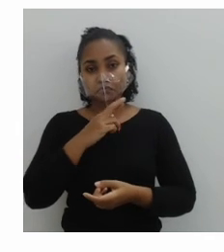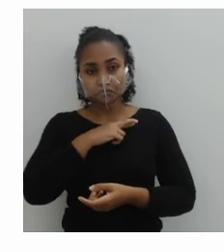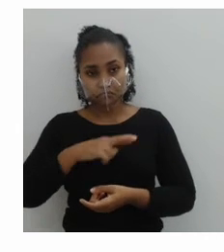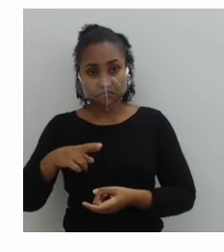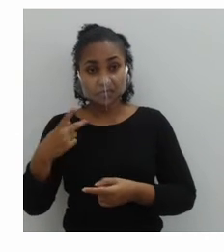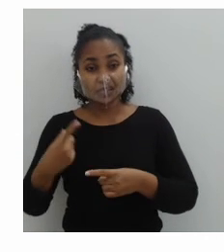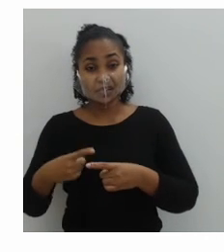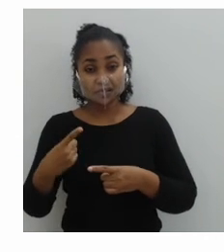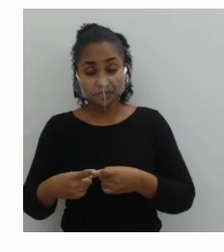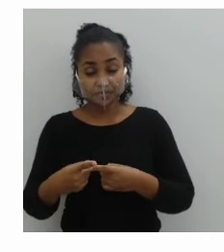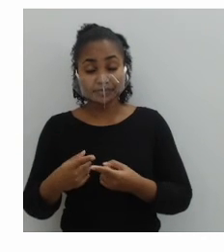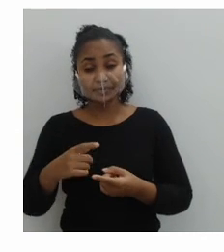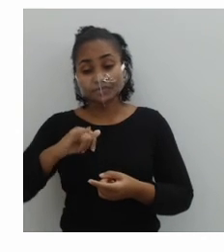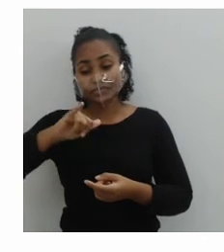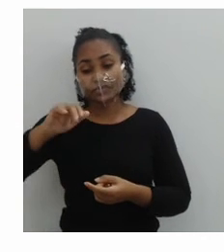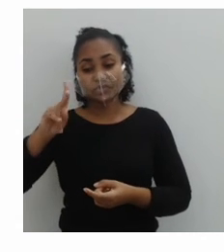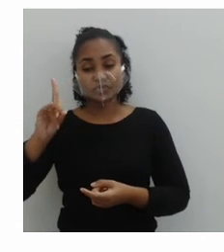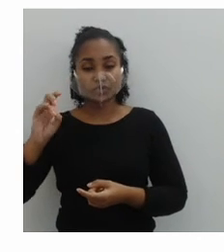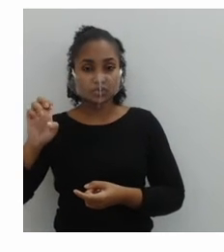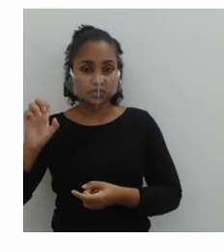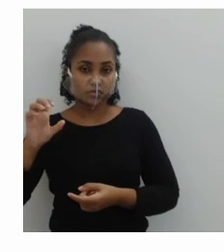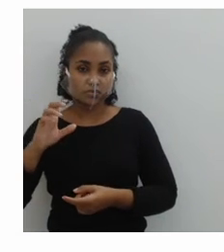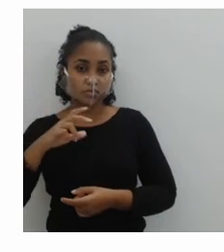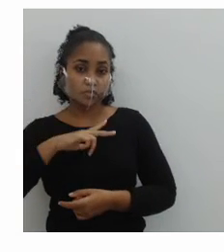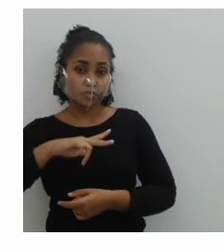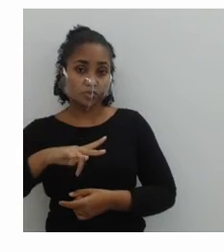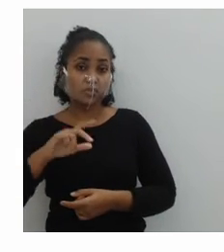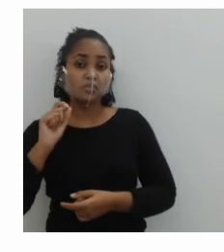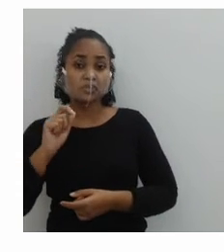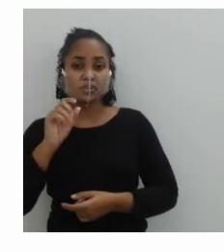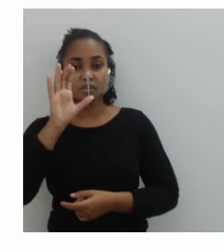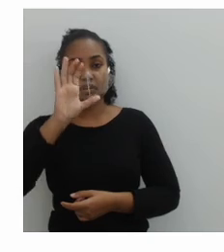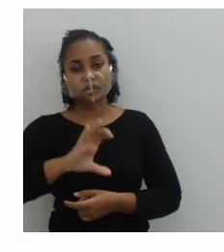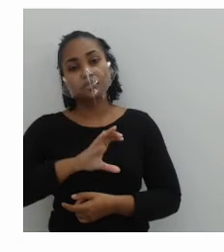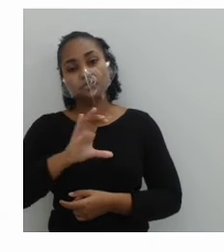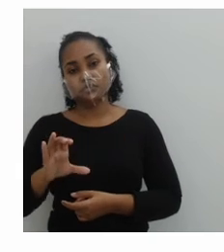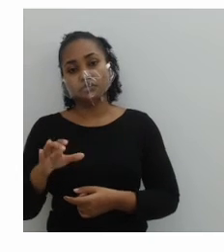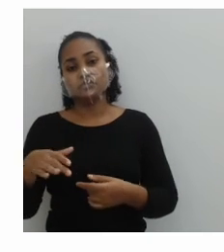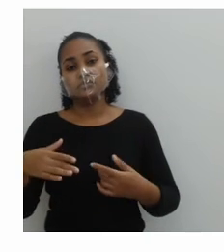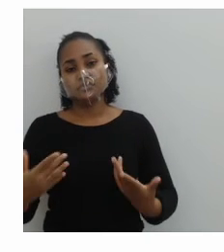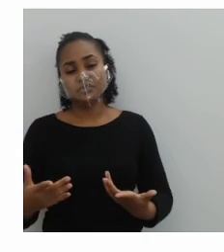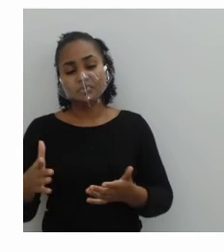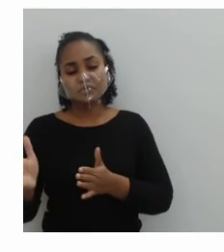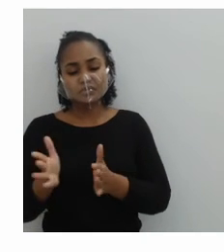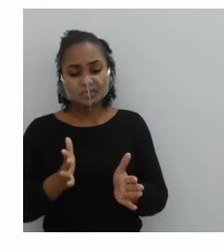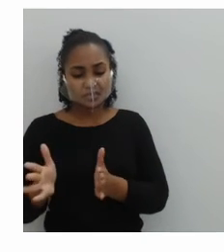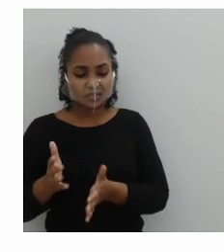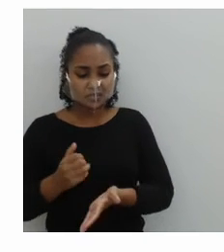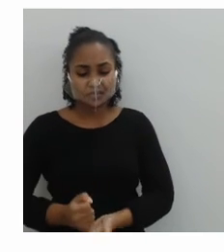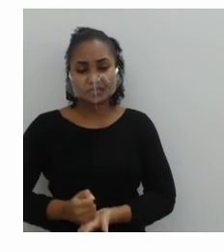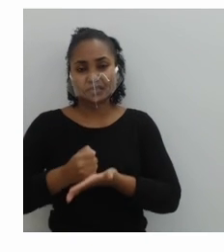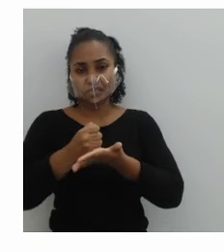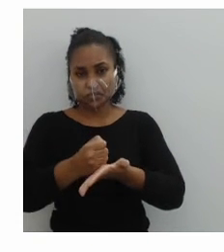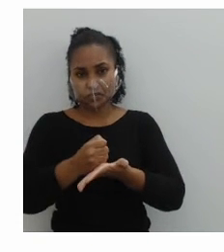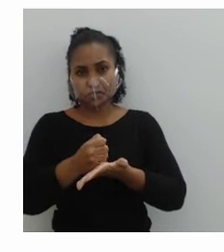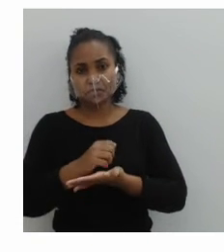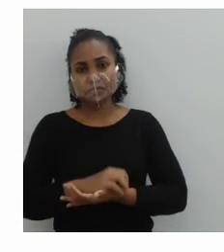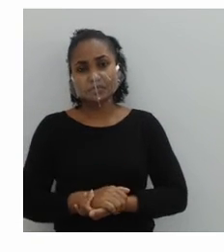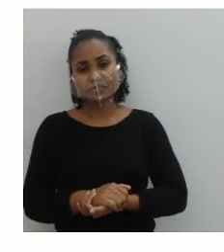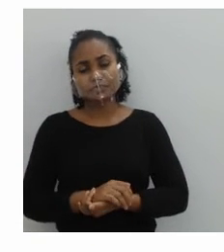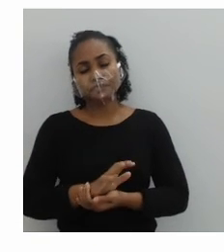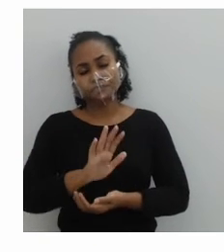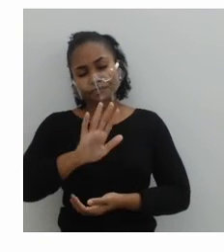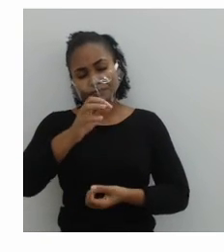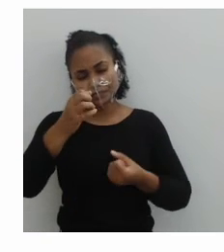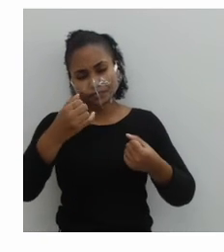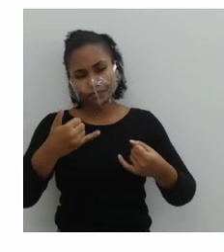eles eram judeus e os portugueses católicos. Apesar de ter havido momento de colaboração, eu quero